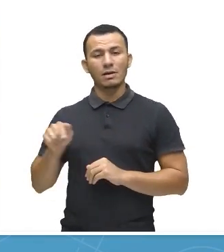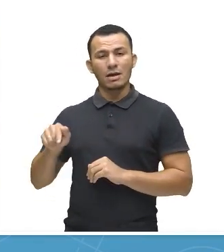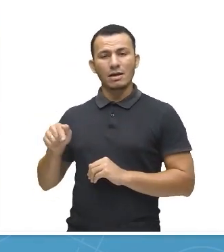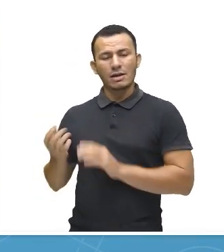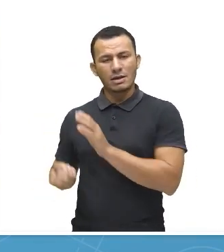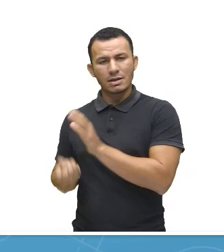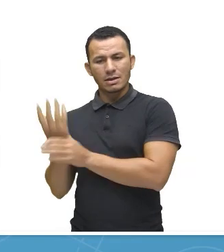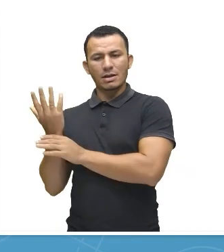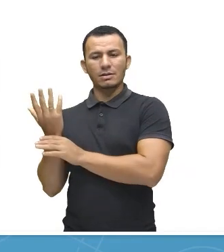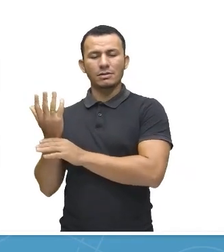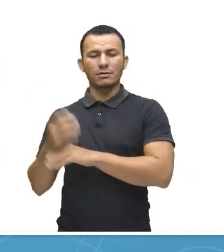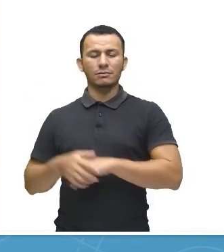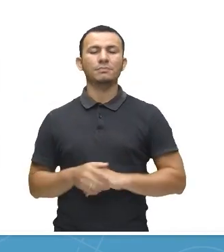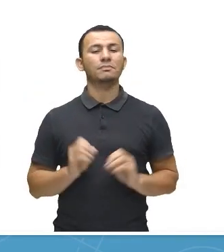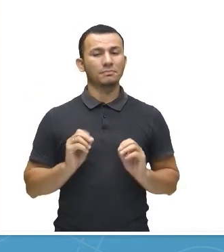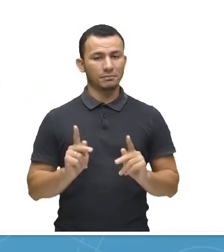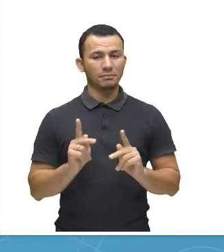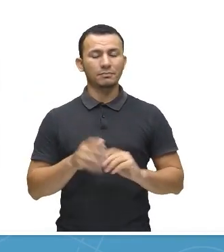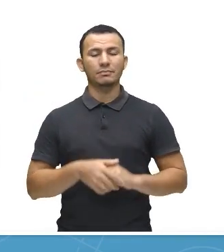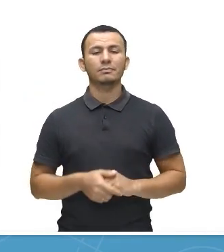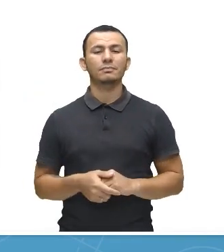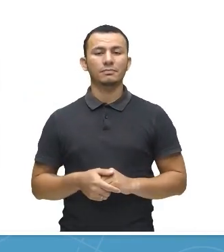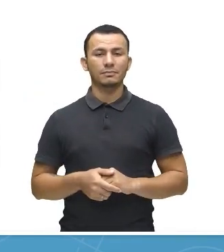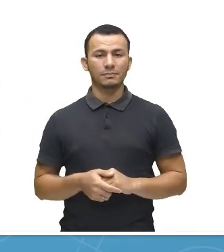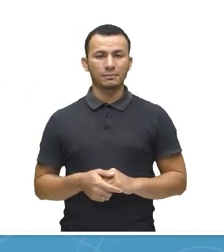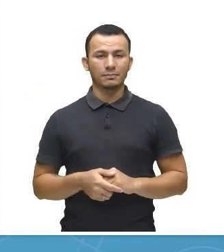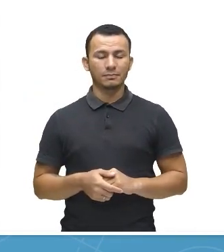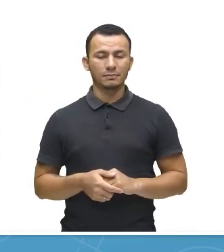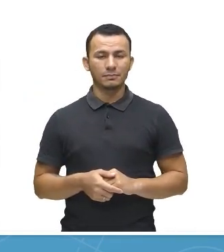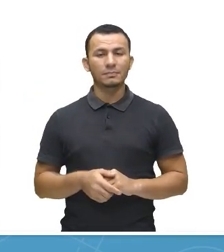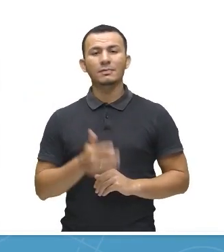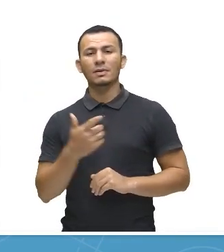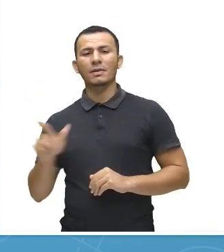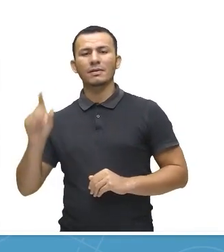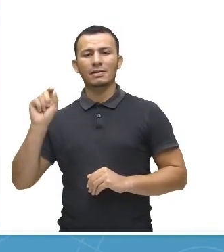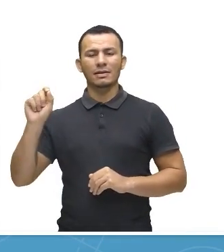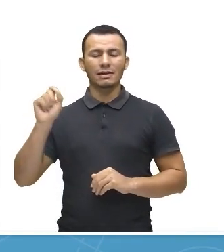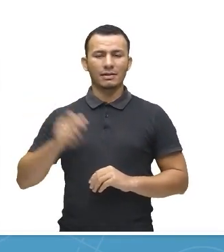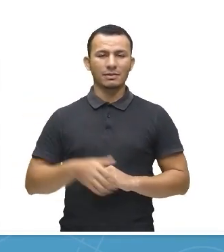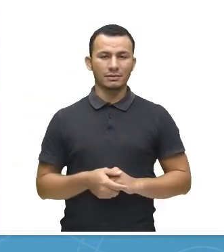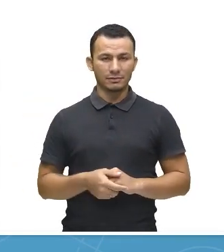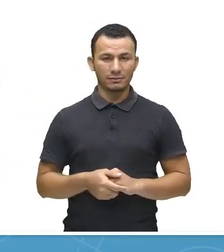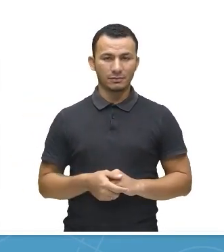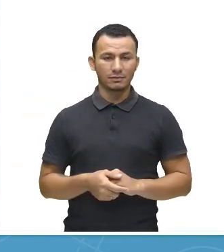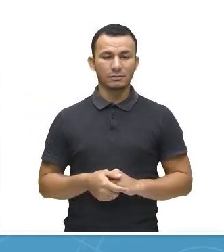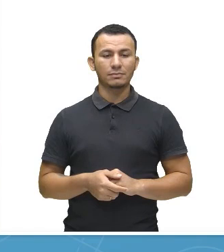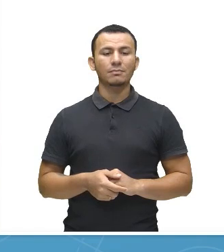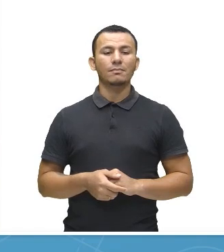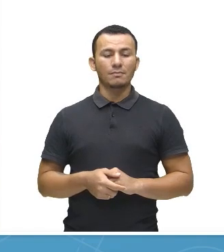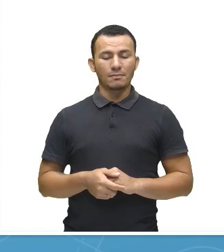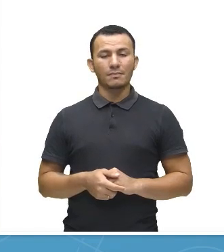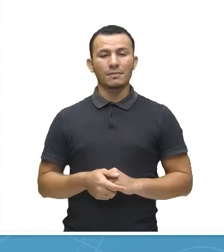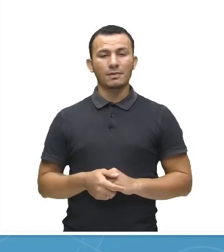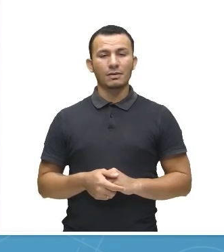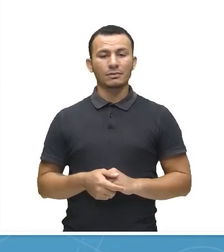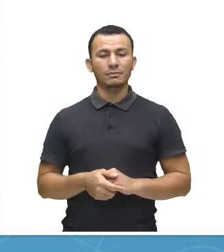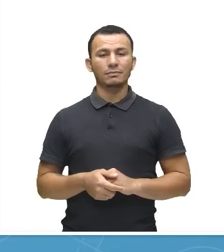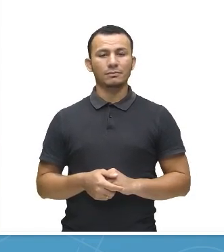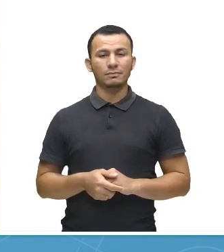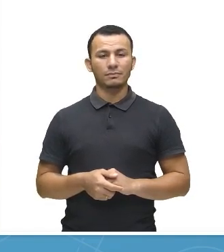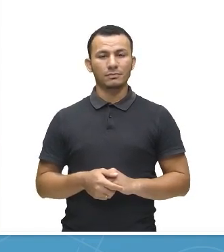criação. Ok, vamos lá. A outra aluna colocou assim,